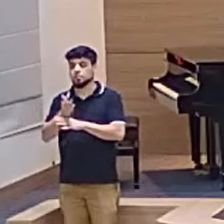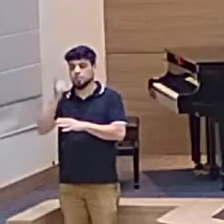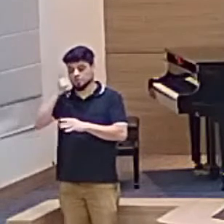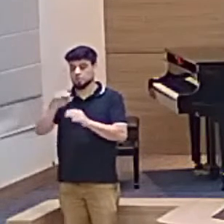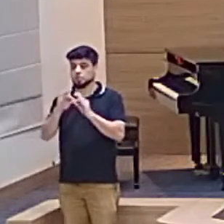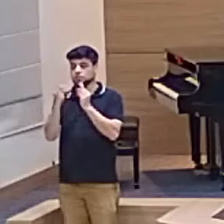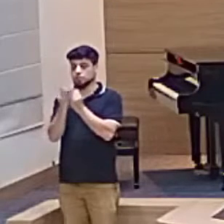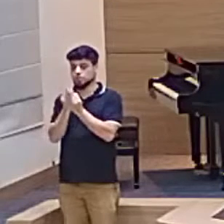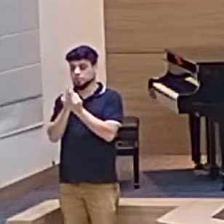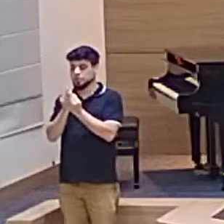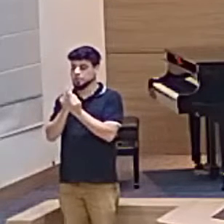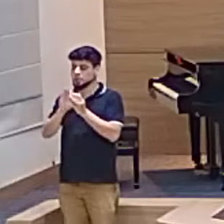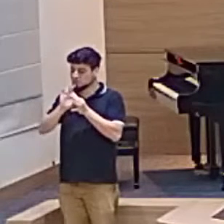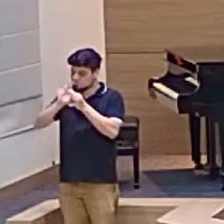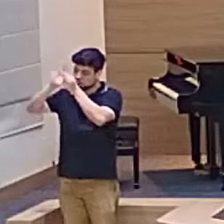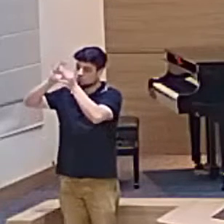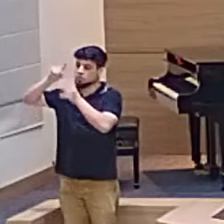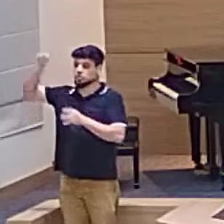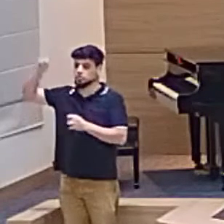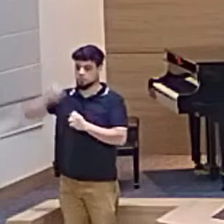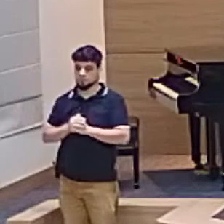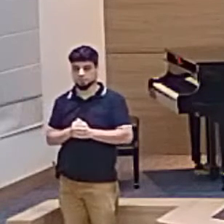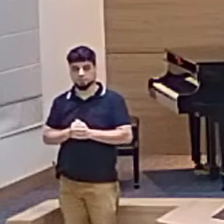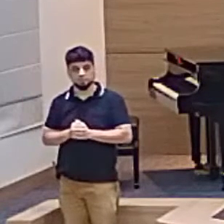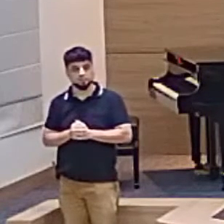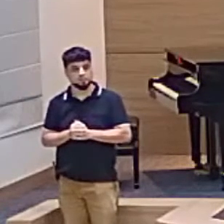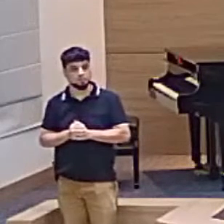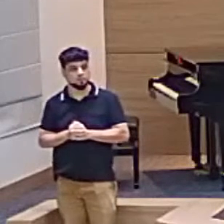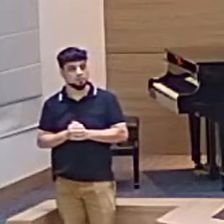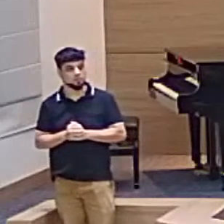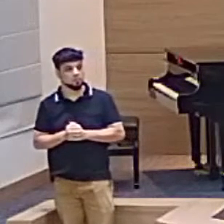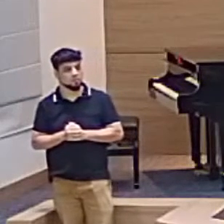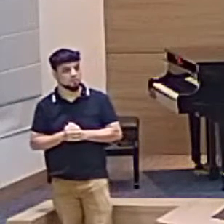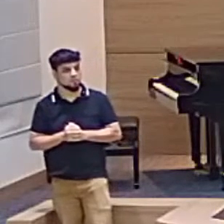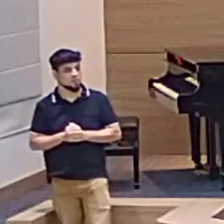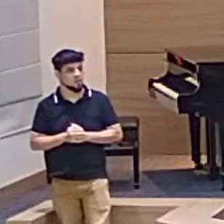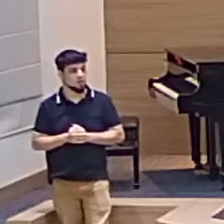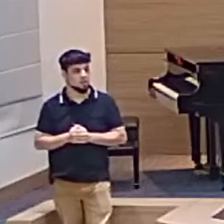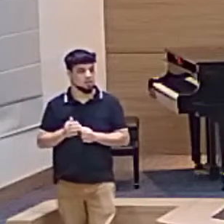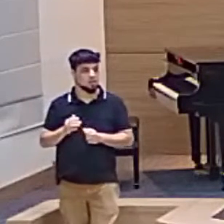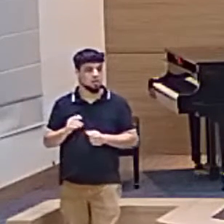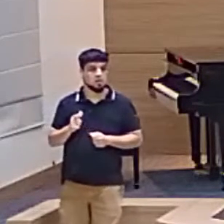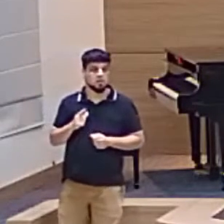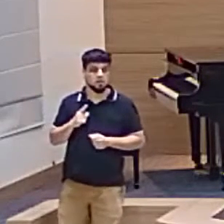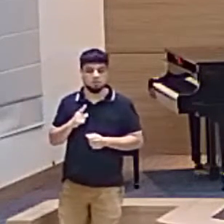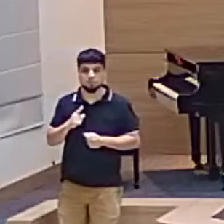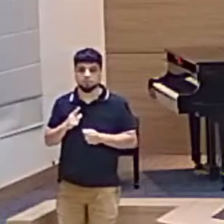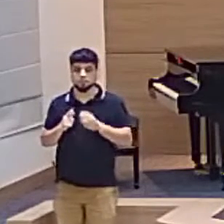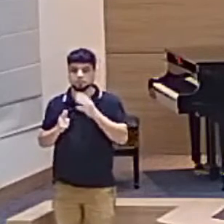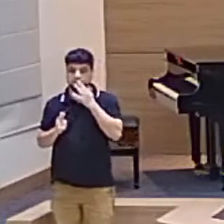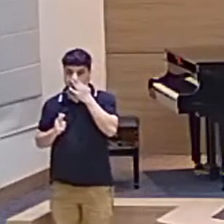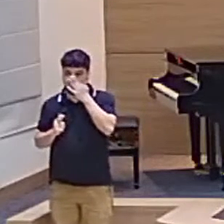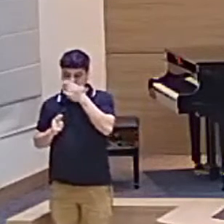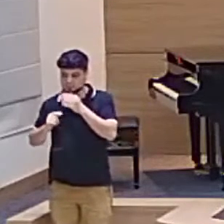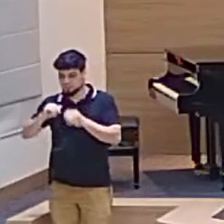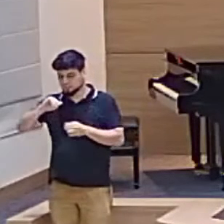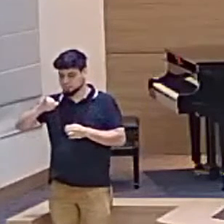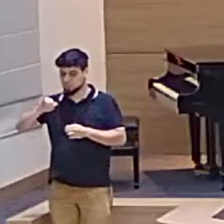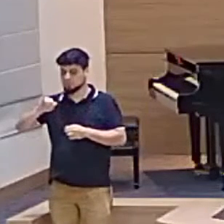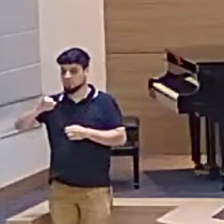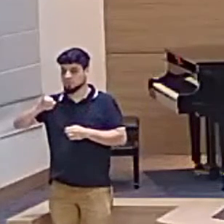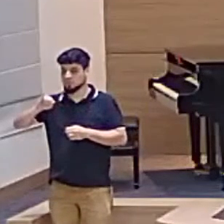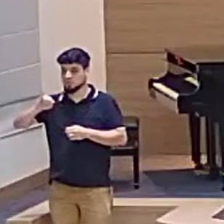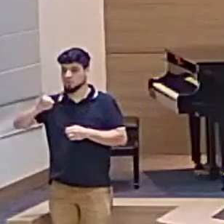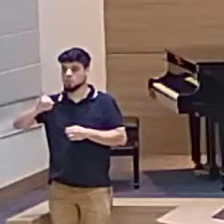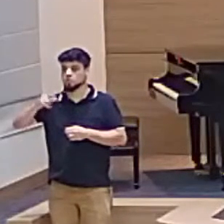aos pés do Senhor caminho para o final e peço para que você abre Josué Capítulo melhor Jó Capítulo primeiro